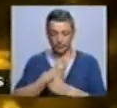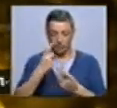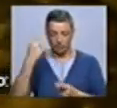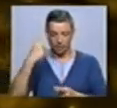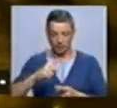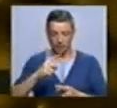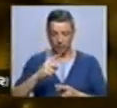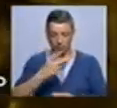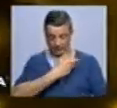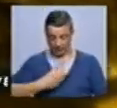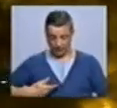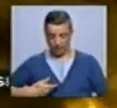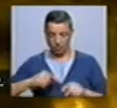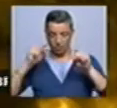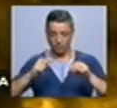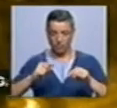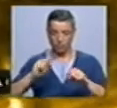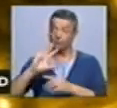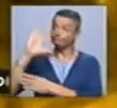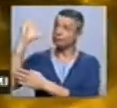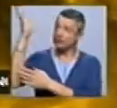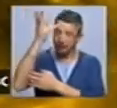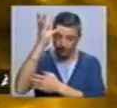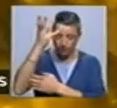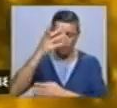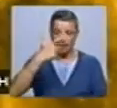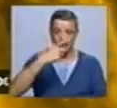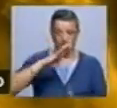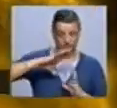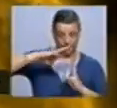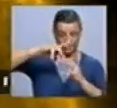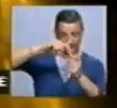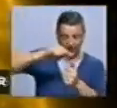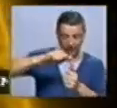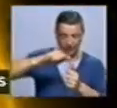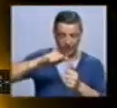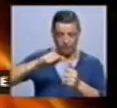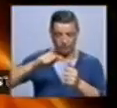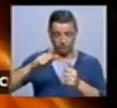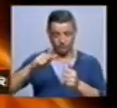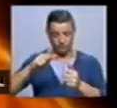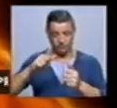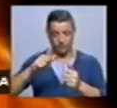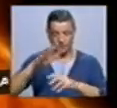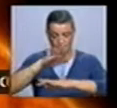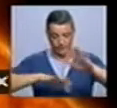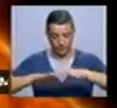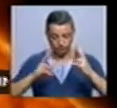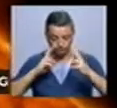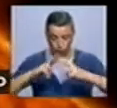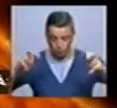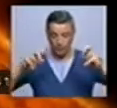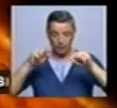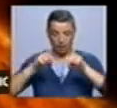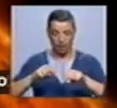sobre o passado da Terra, sobre o passado do clima da Terra, o passado magnético, do campo magnético do nosso próprio planeta. Então eles fizeram uma descoberta absolutamente